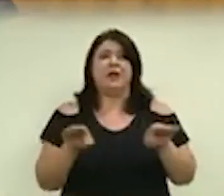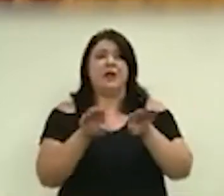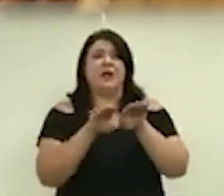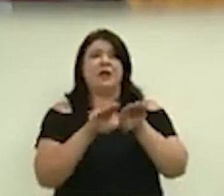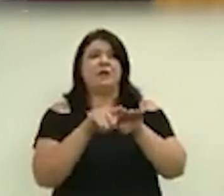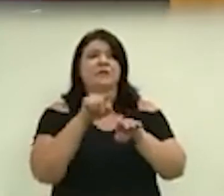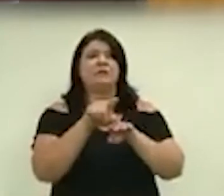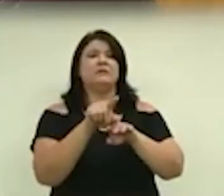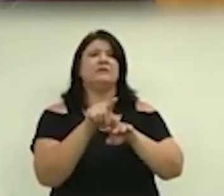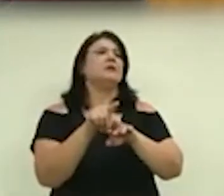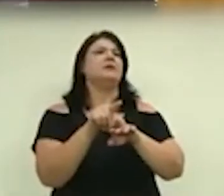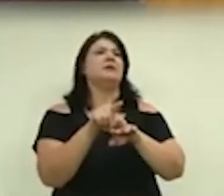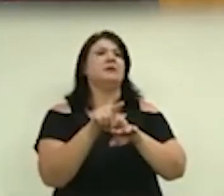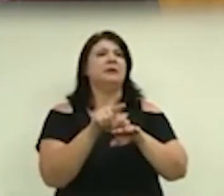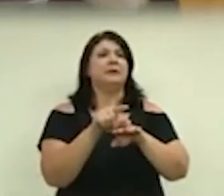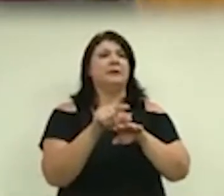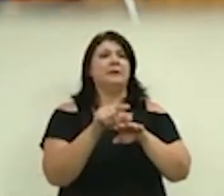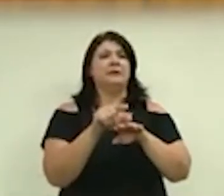para matar,